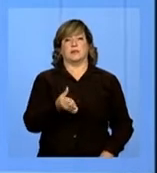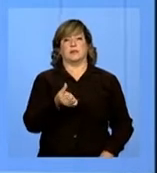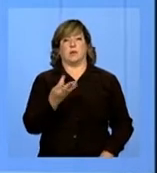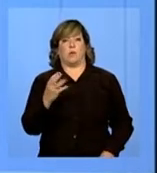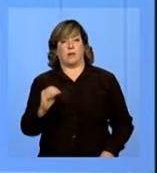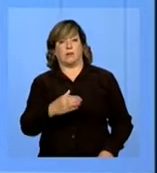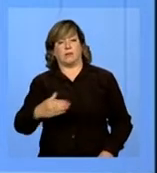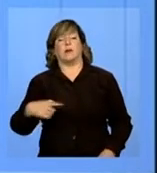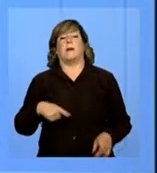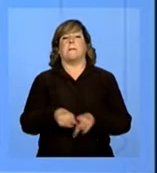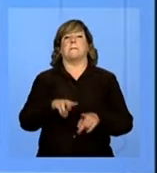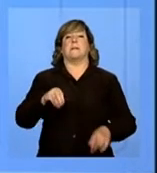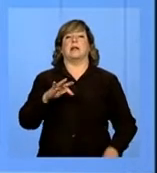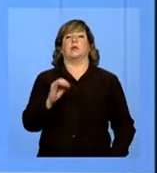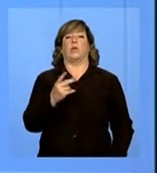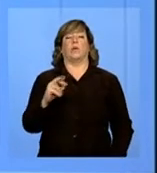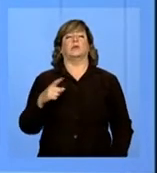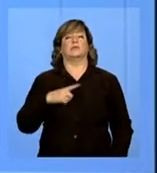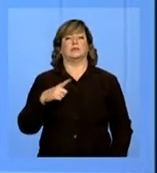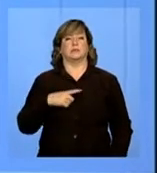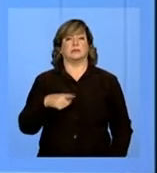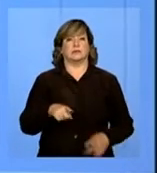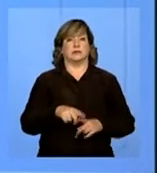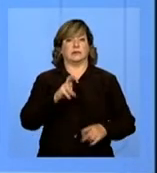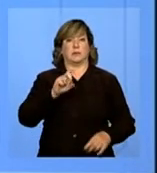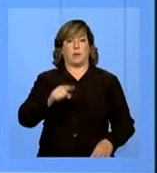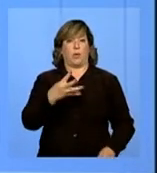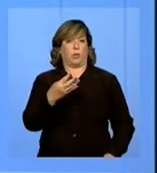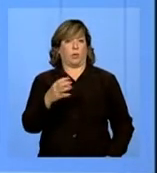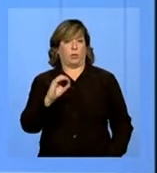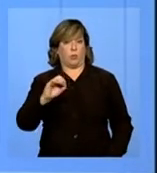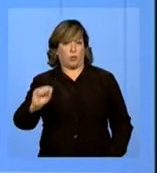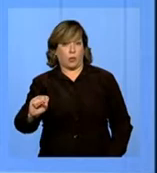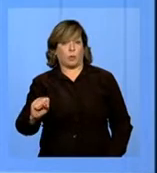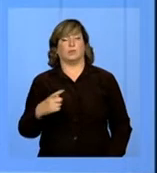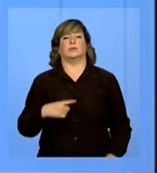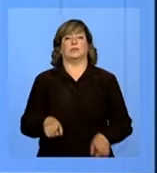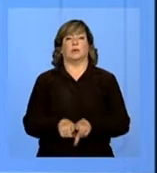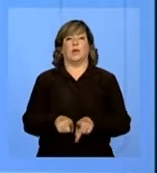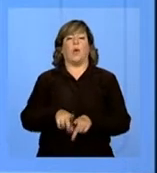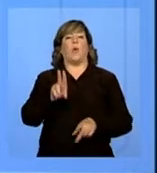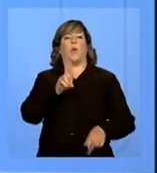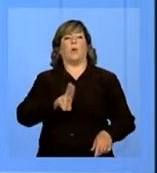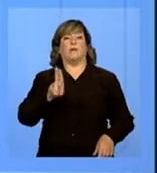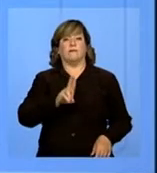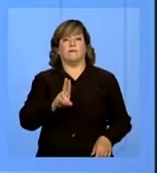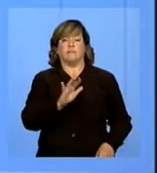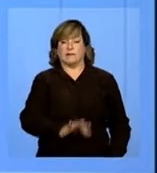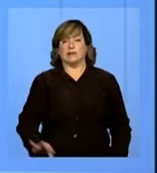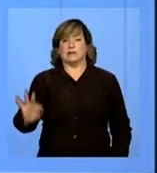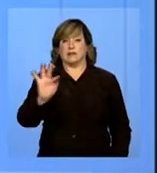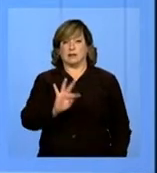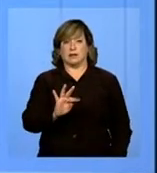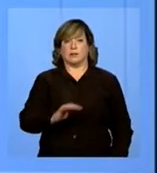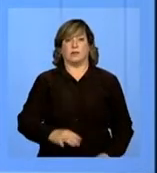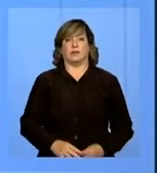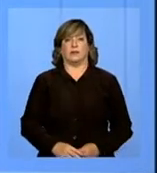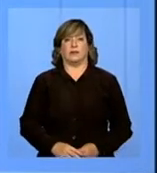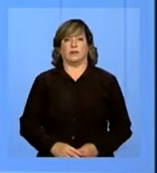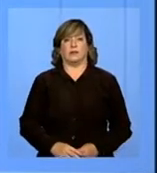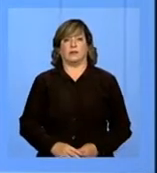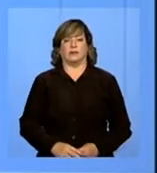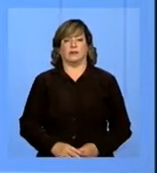Universidade Federal do Mato Grosso 5.408 Universidade Federal e